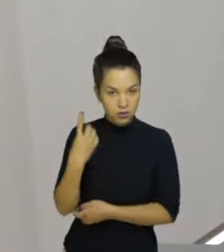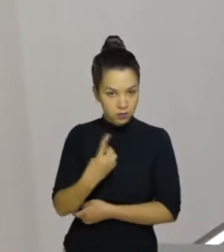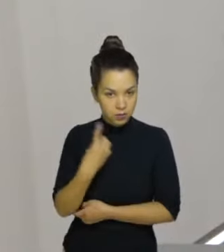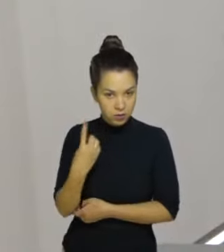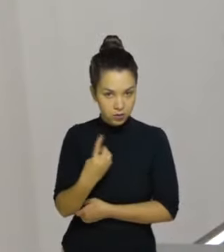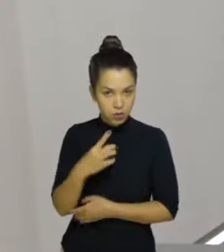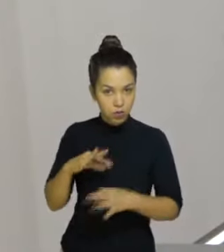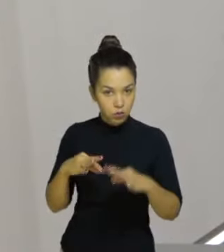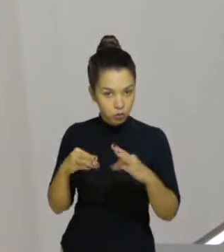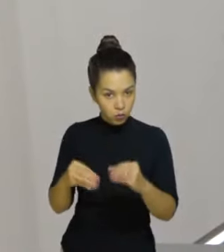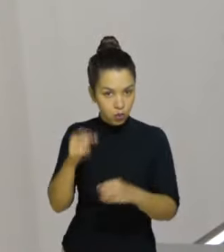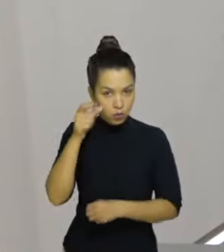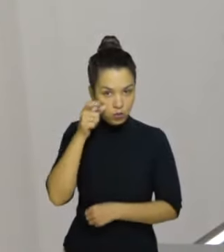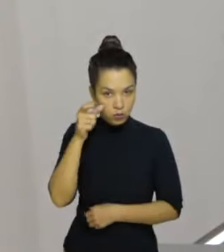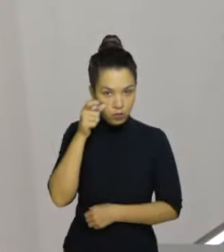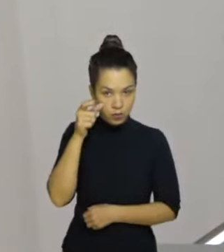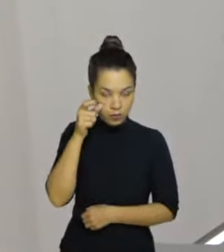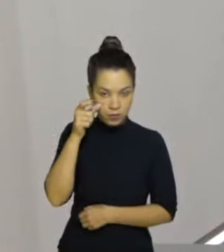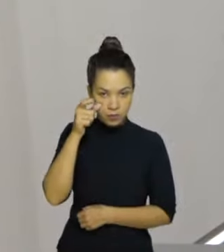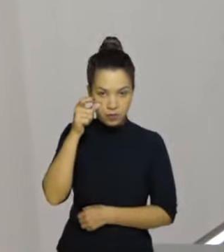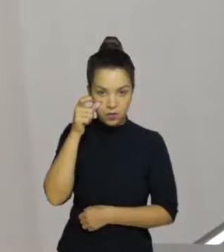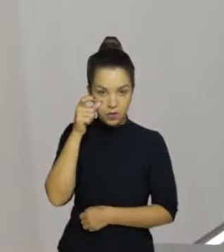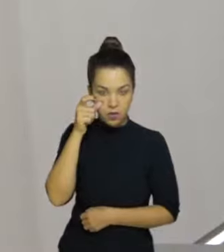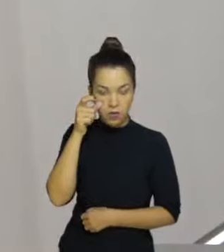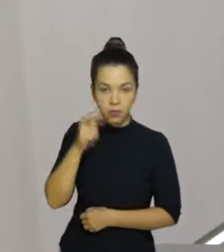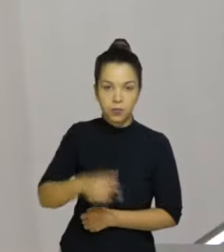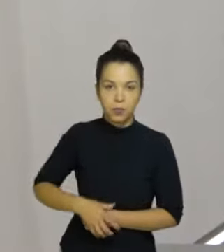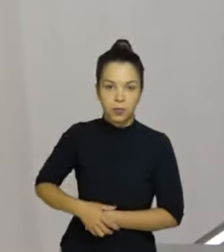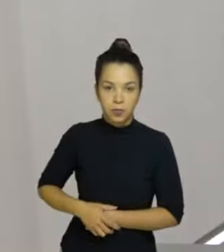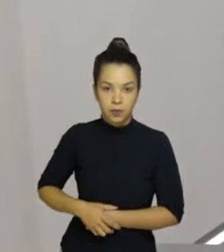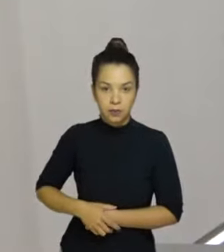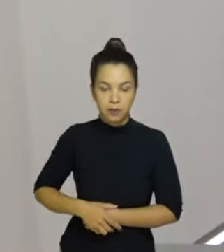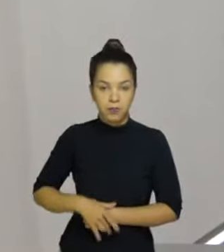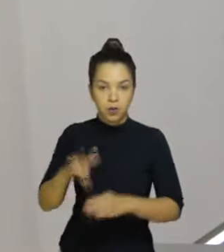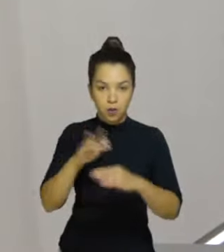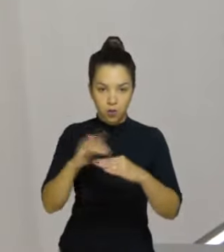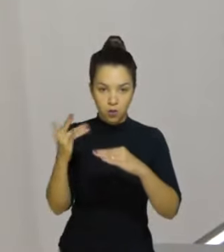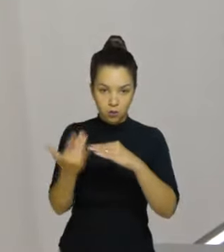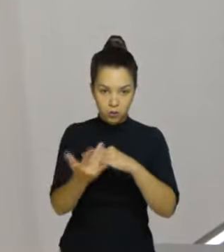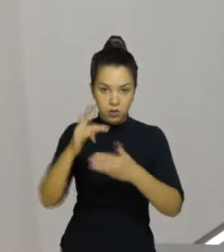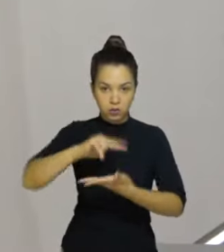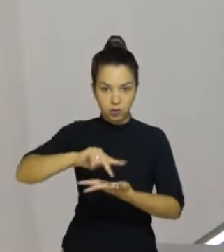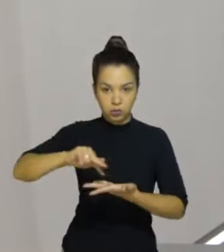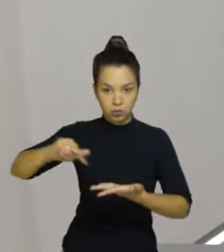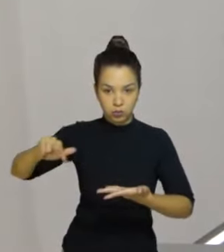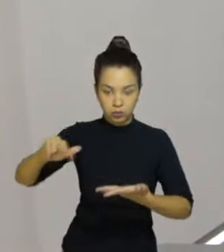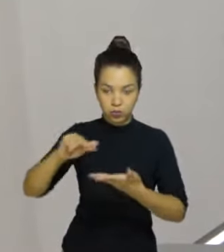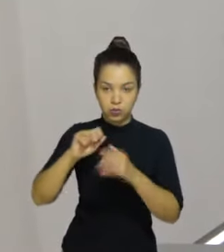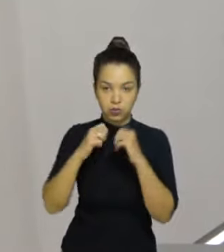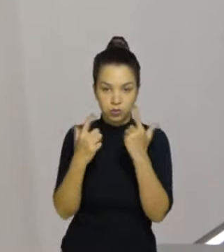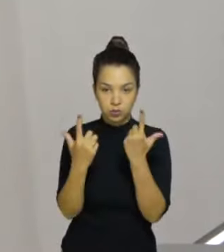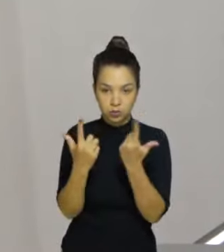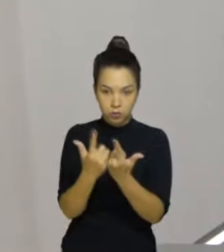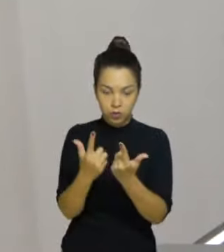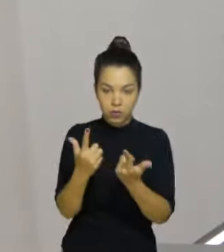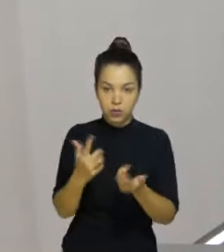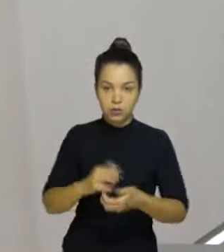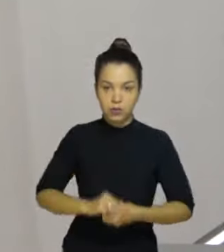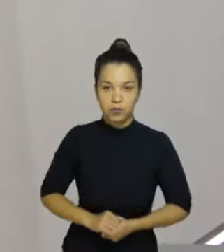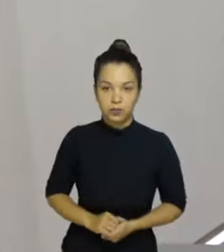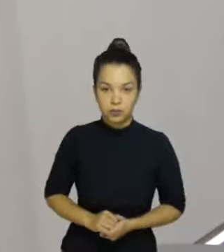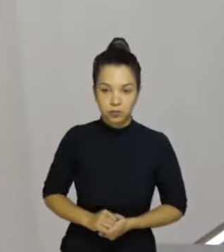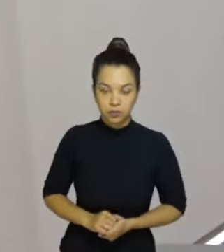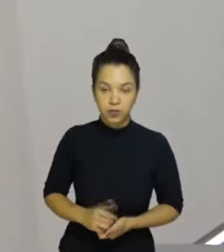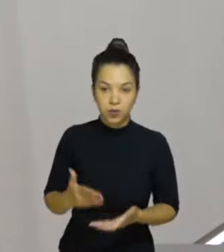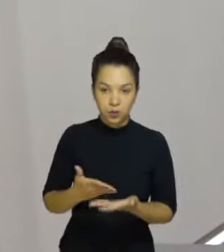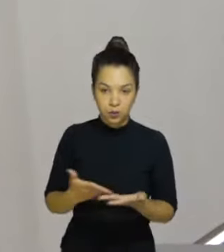a todos que nos acompanham pelos meios de comunicação da Alesc, pelas redes sociais, senhoras